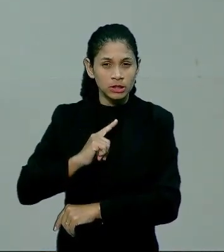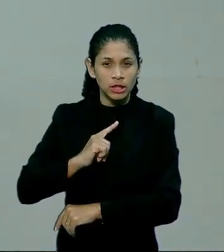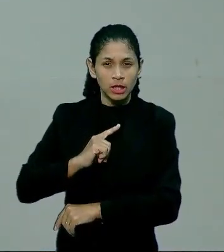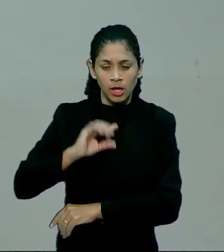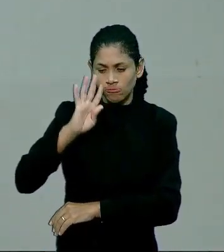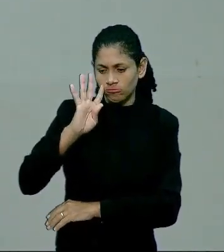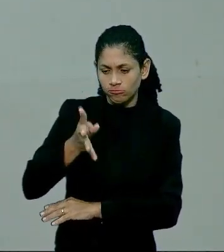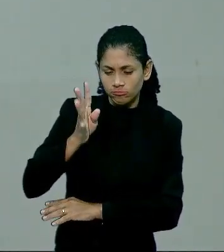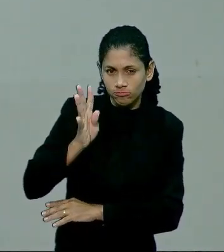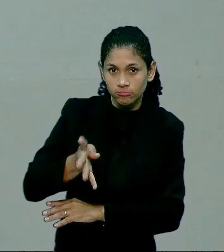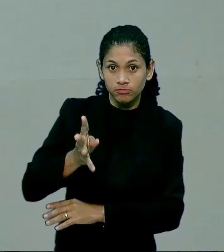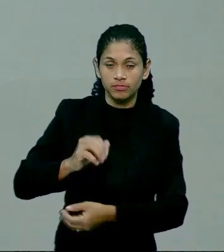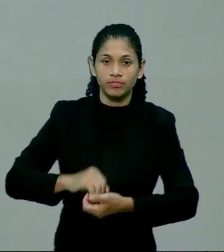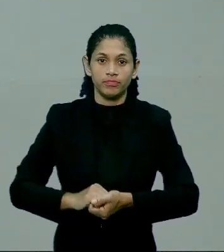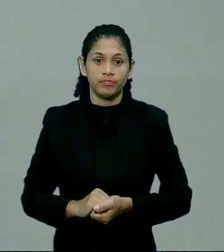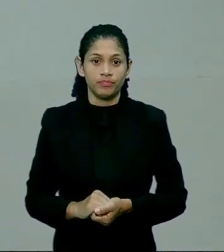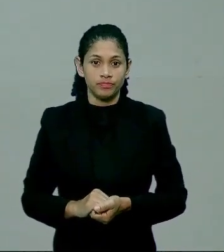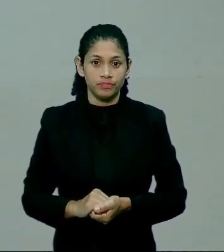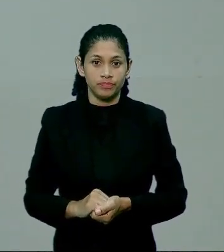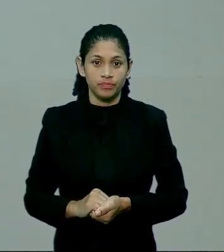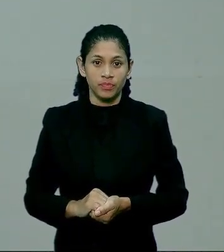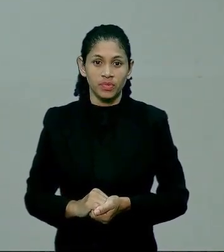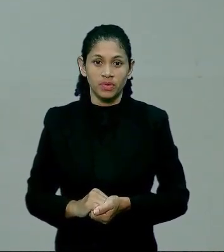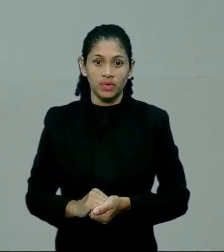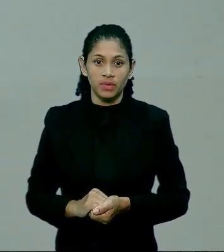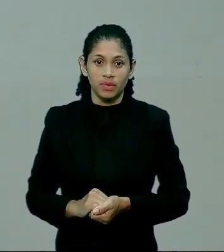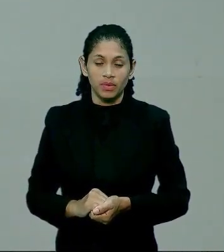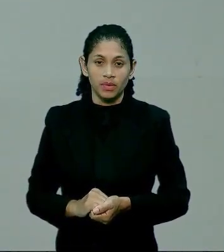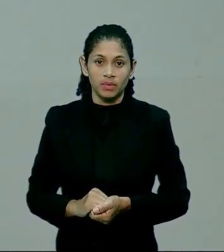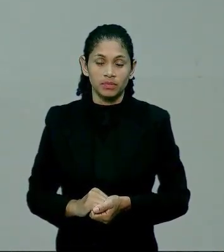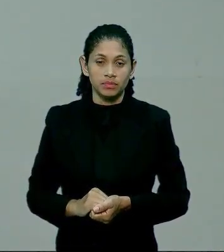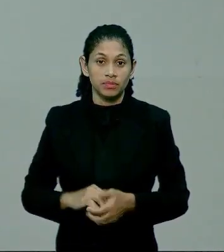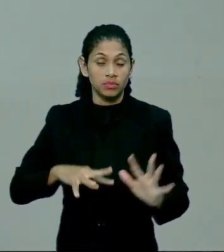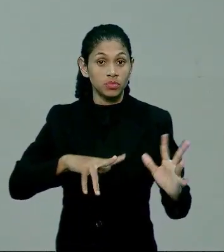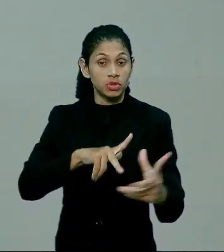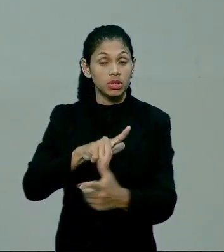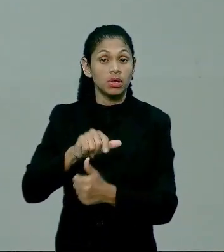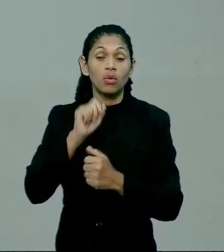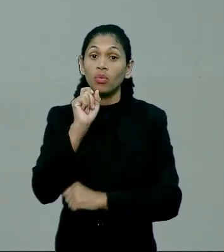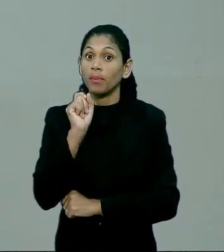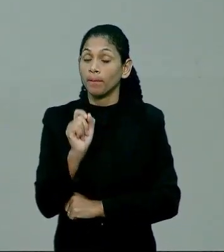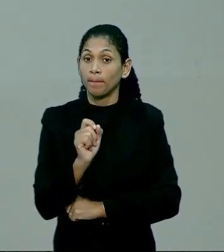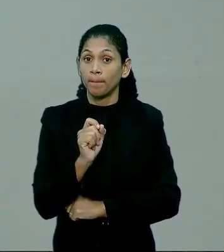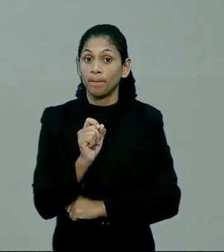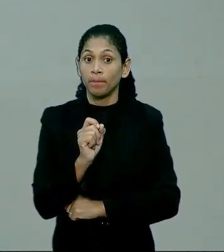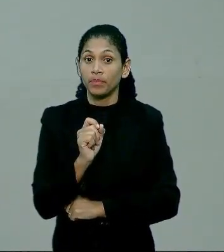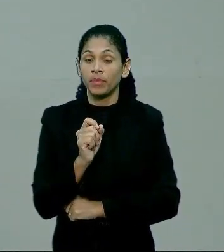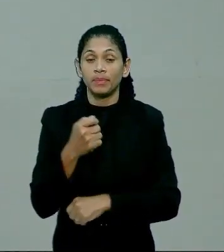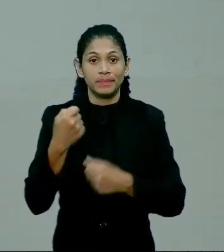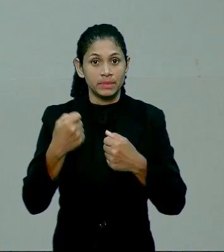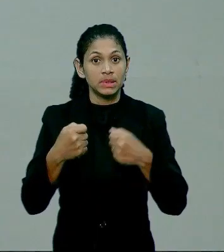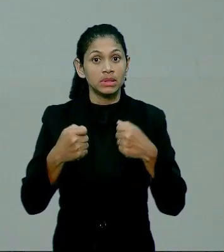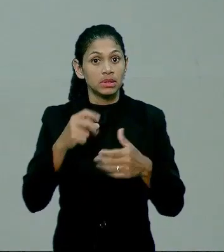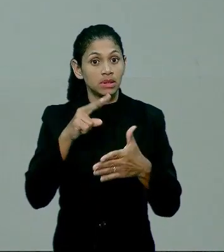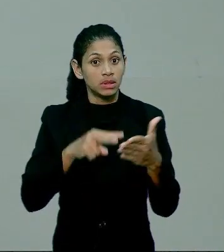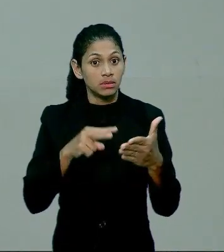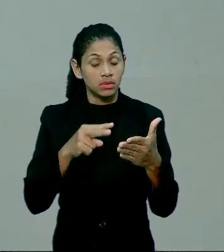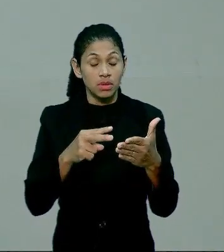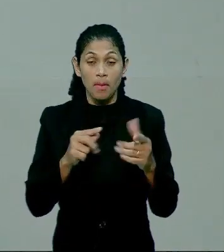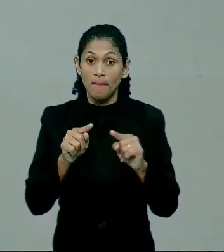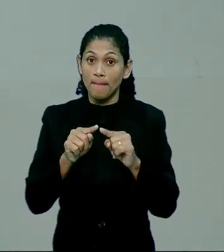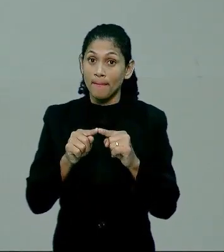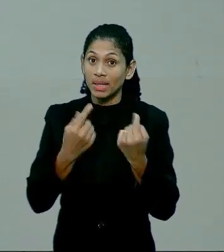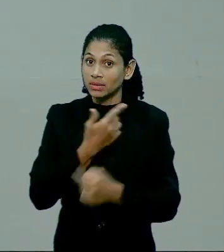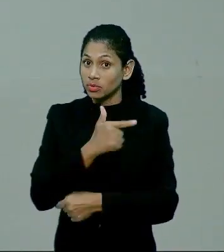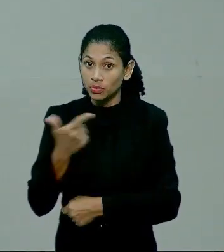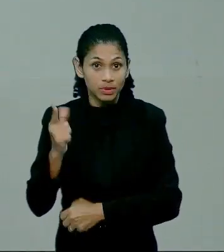gente vai ter... Às vezes eu estou muito assim, mas é porque o texto é um pouco distante, tá? Mas o geral é o seguinte, pessoal. Esse aqui a gente vai precisar ler o texto. Como a gente não tem